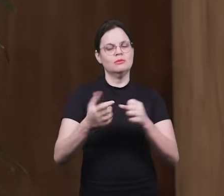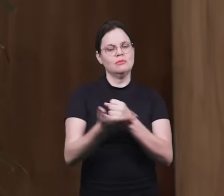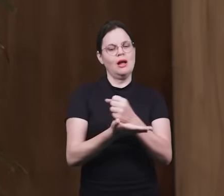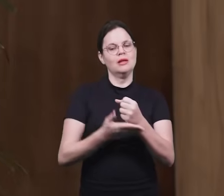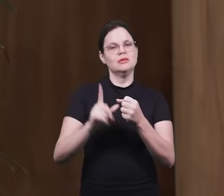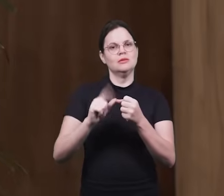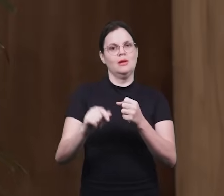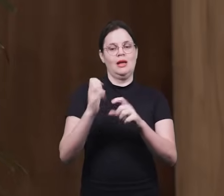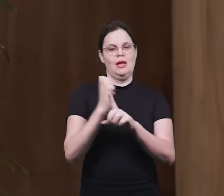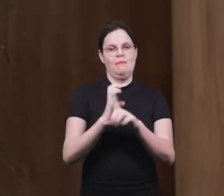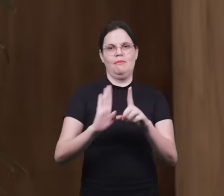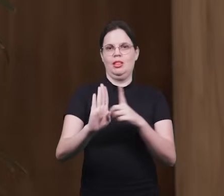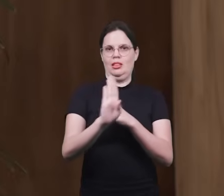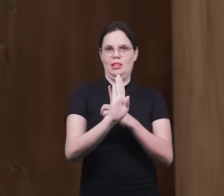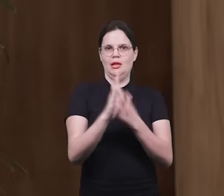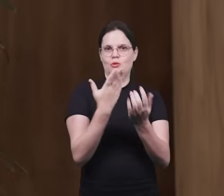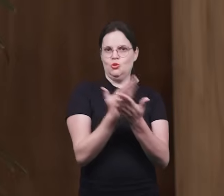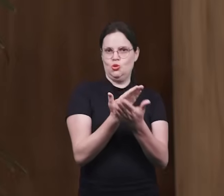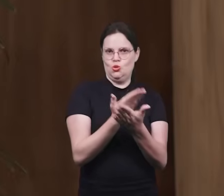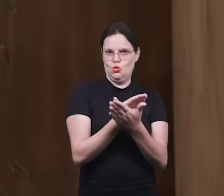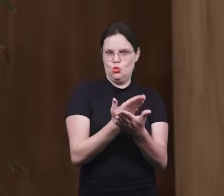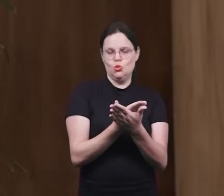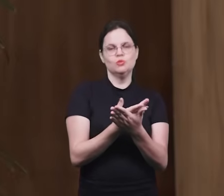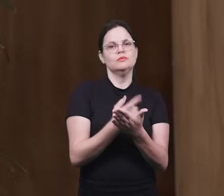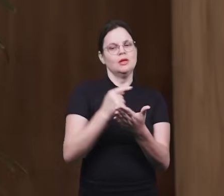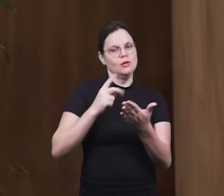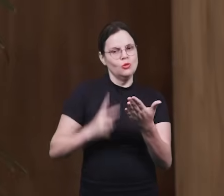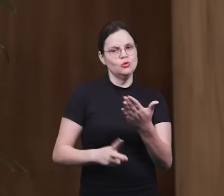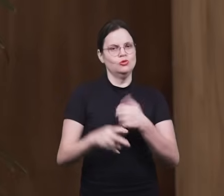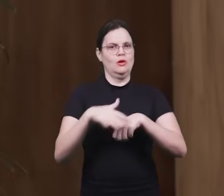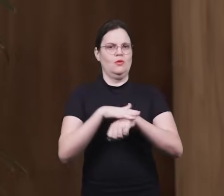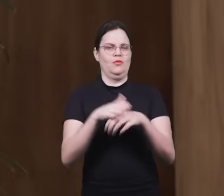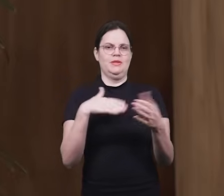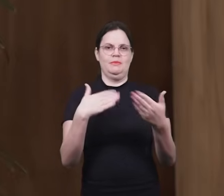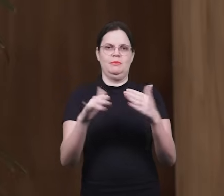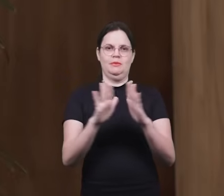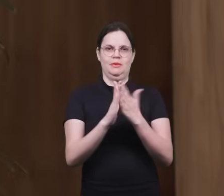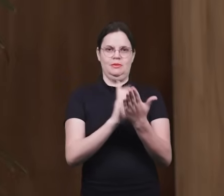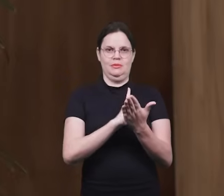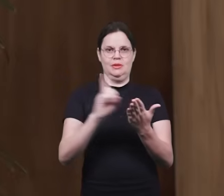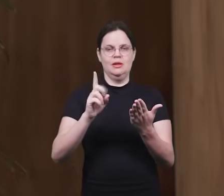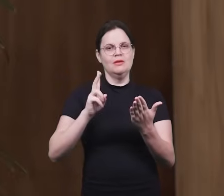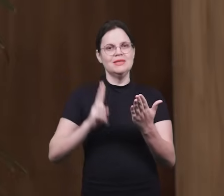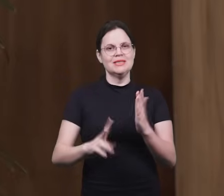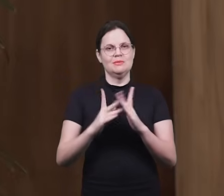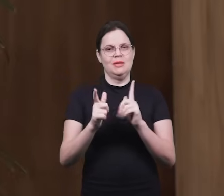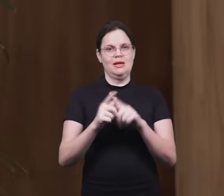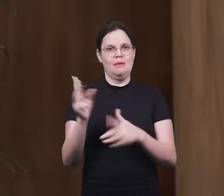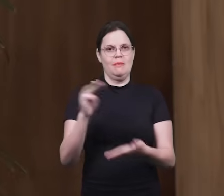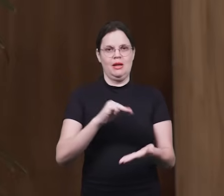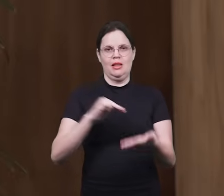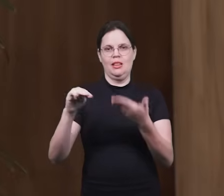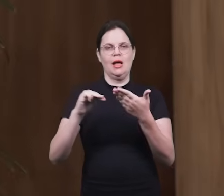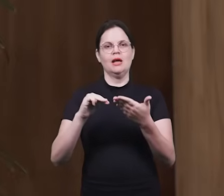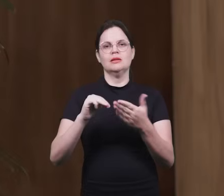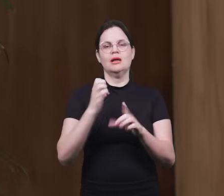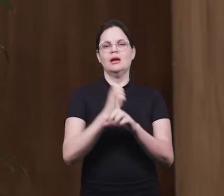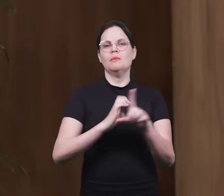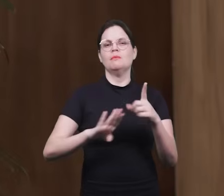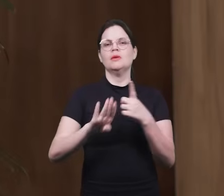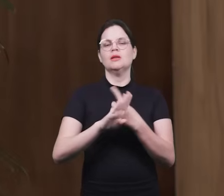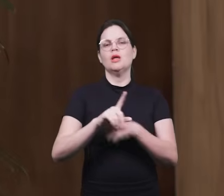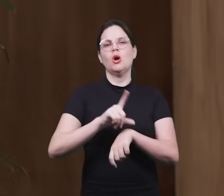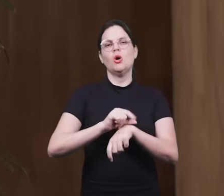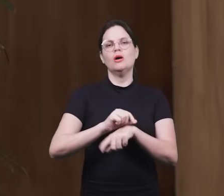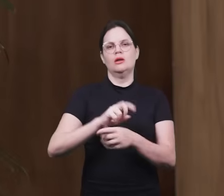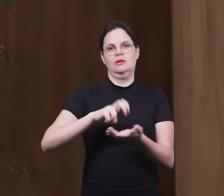Escola Bíblica Dominical da Igreja Cristã Maranata, que acontece todos os domingos, às 10 horas da manhã, no